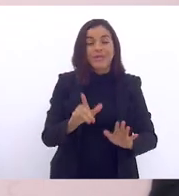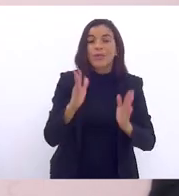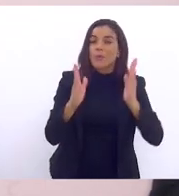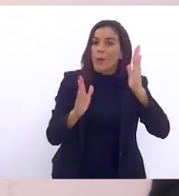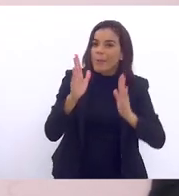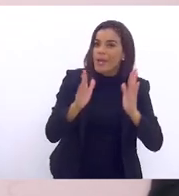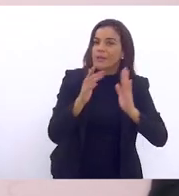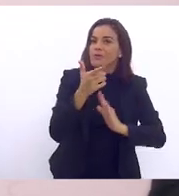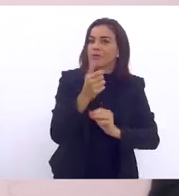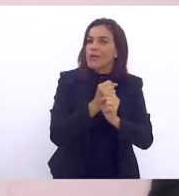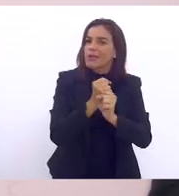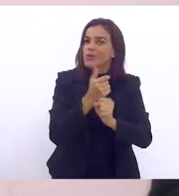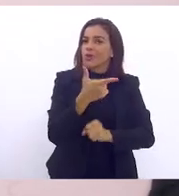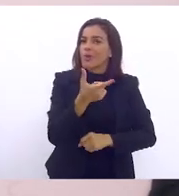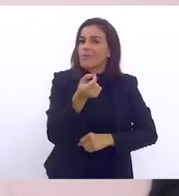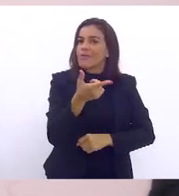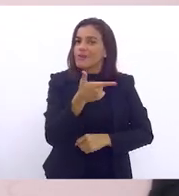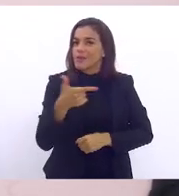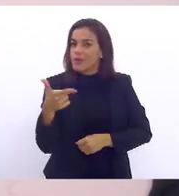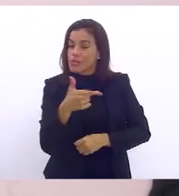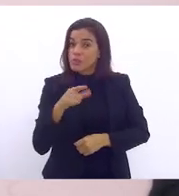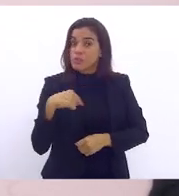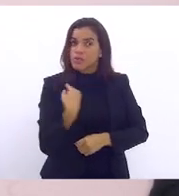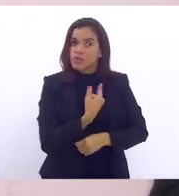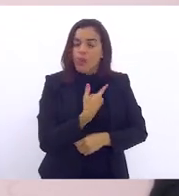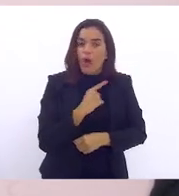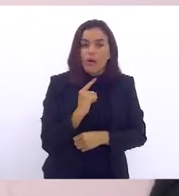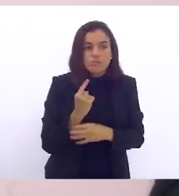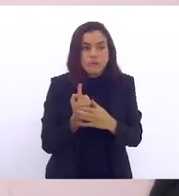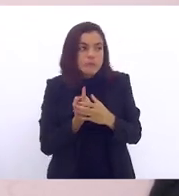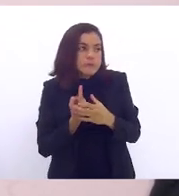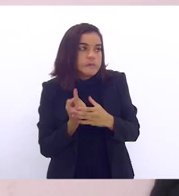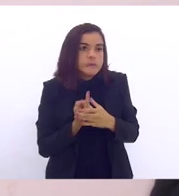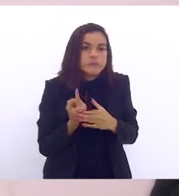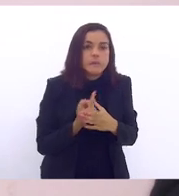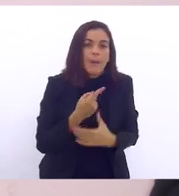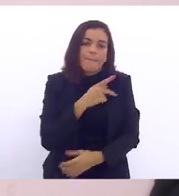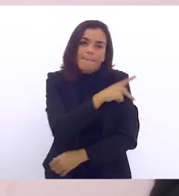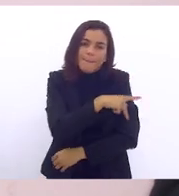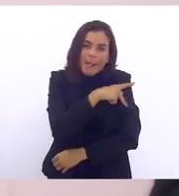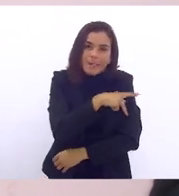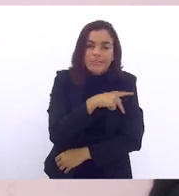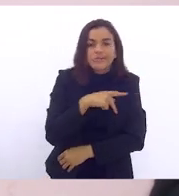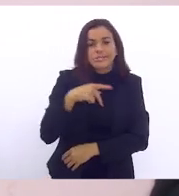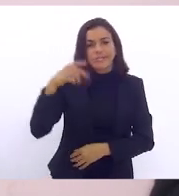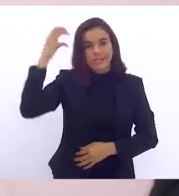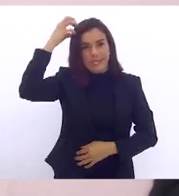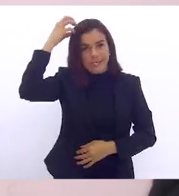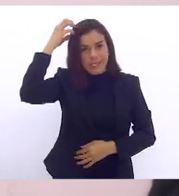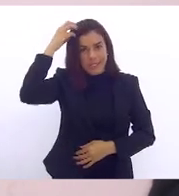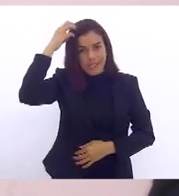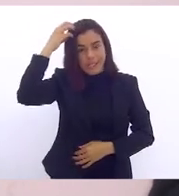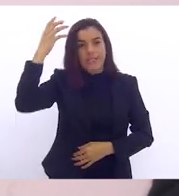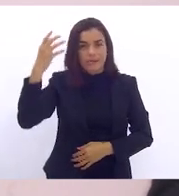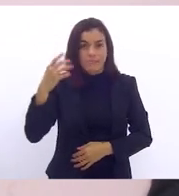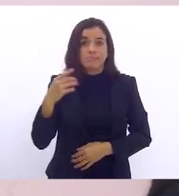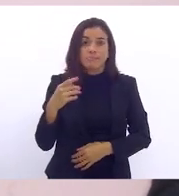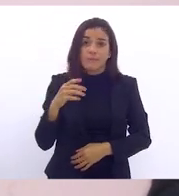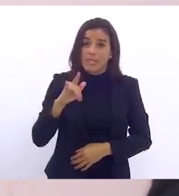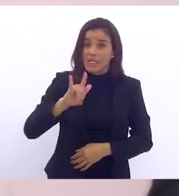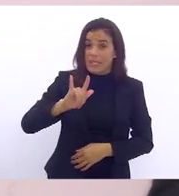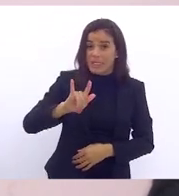2022 todos nós ficamos Z ilhados para ti Angra Mangaratiba não é ilhados